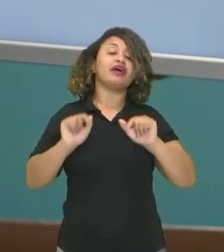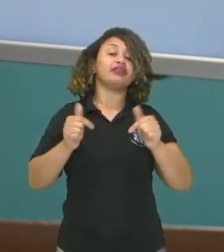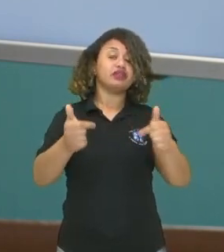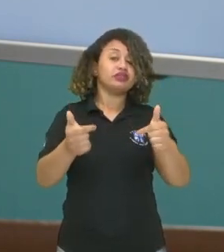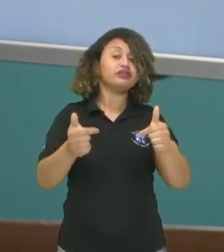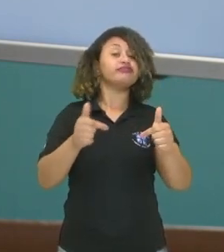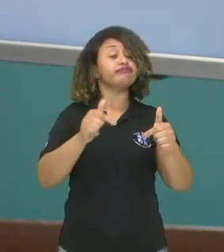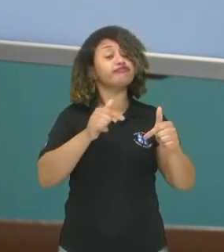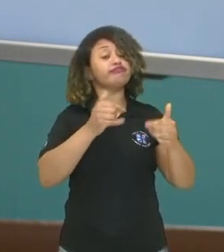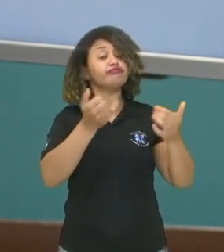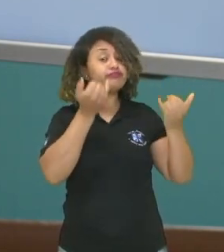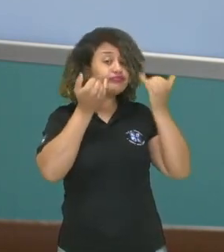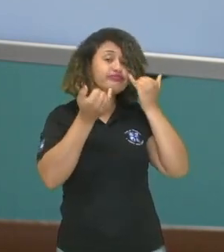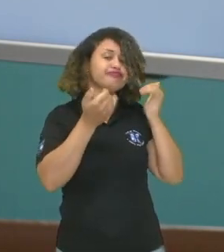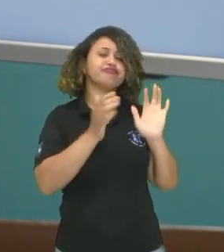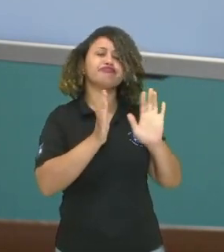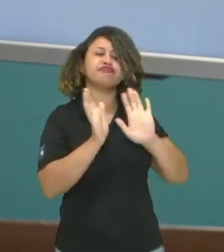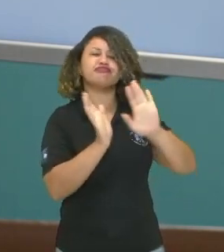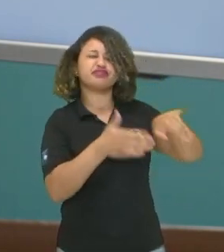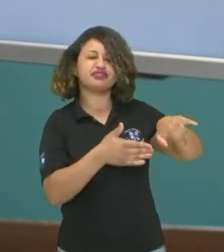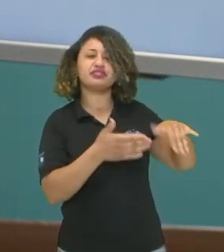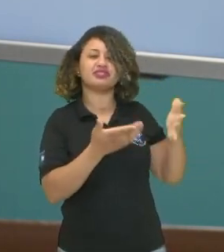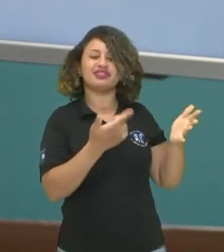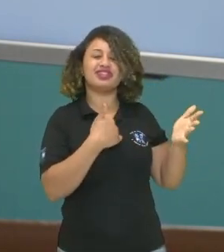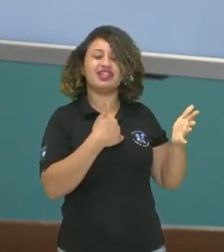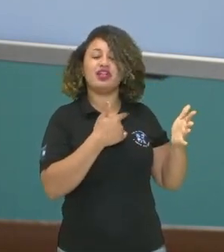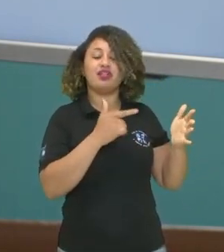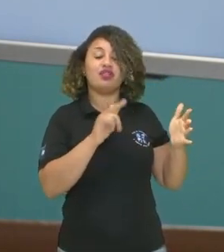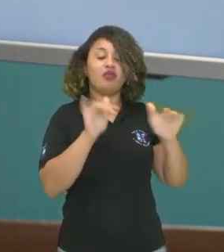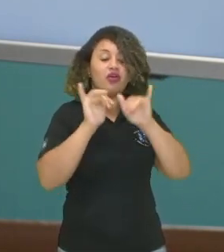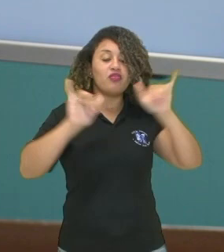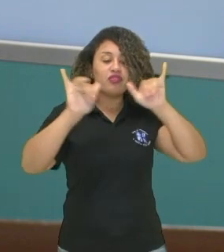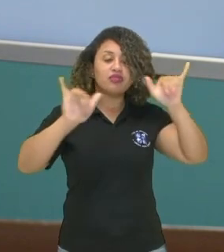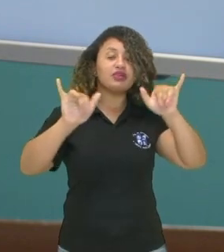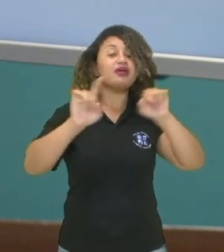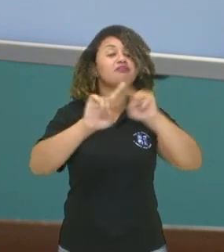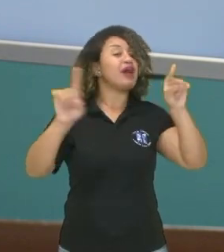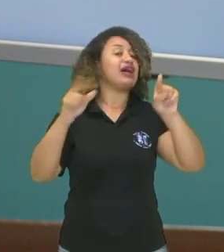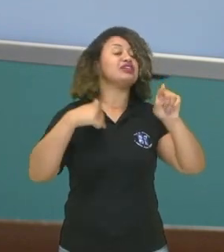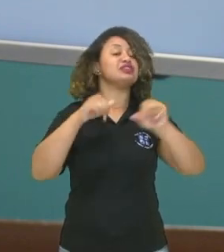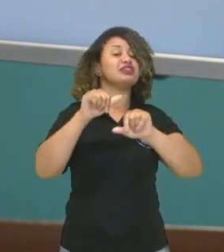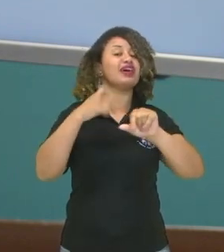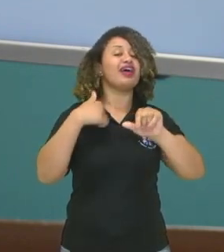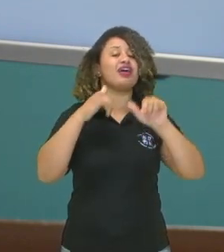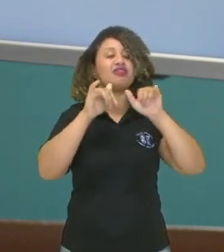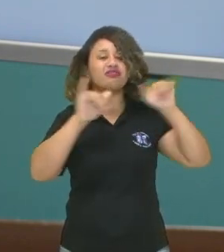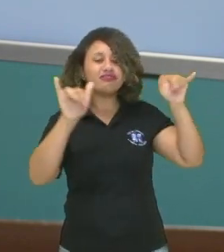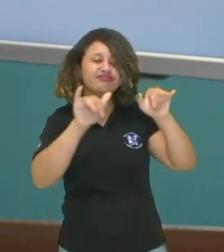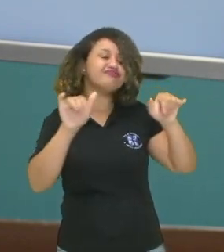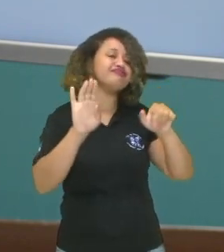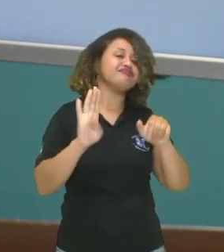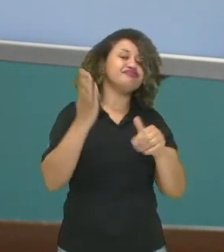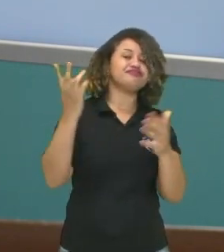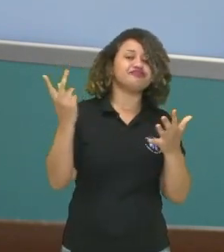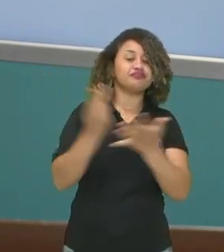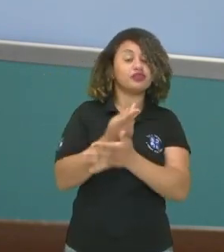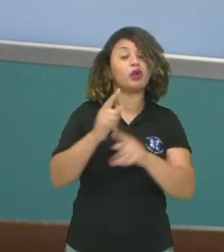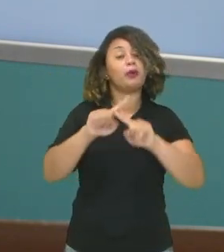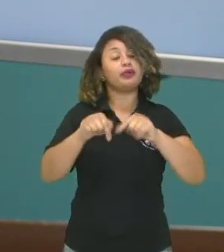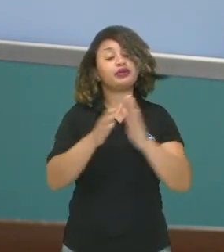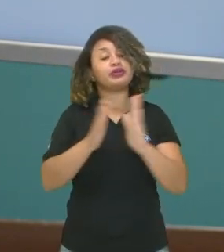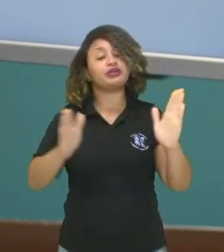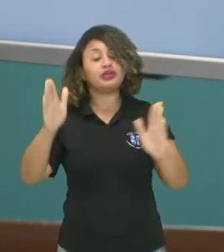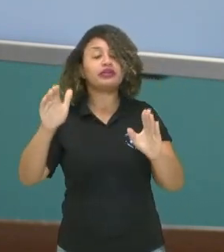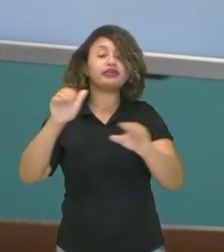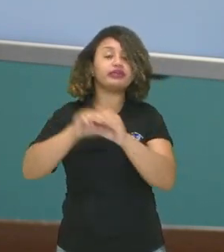seu valor. Ela já não é atual e não serve para informar, e sim desinformar. Então, por isso, em momentos de eleição, a